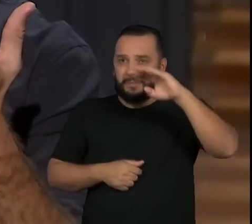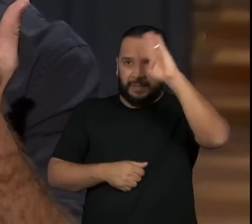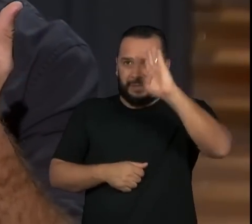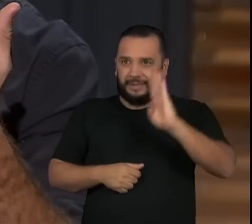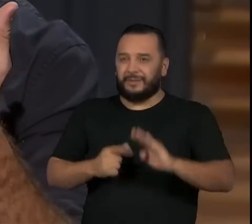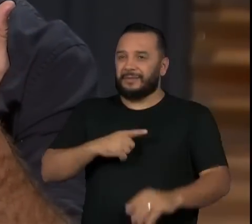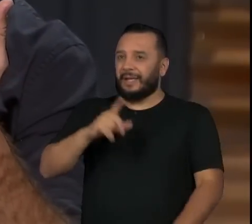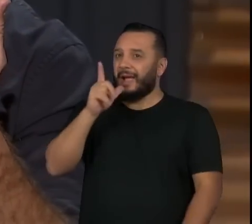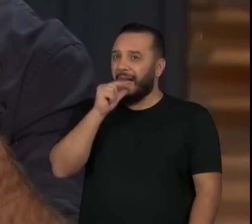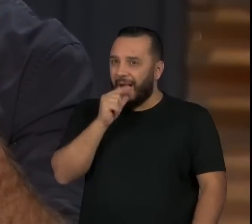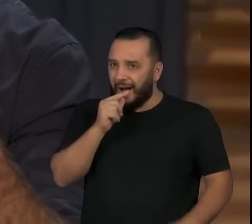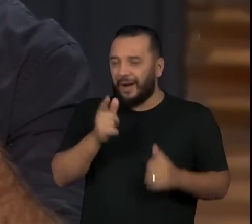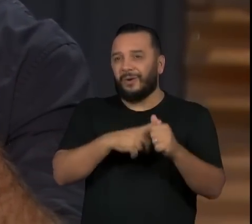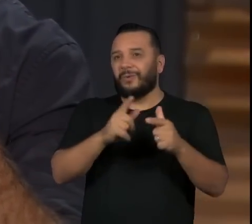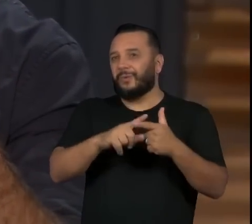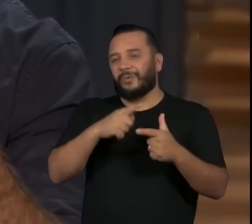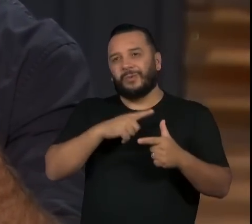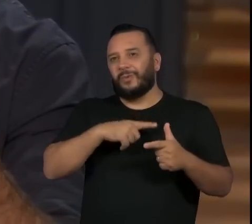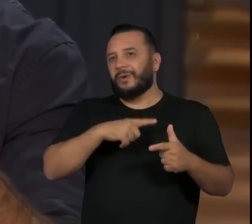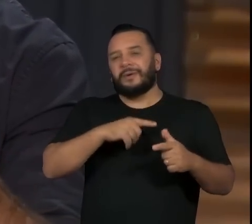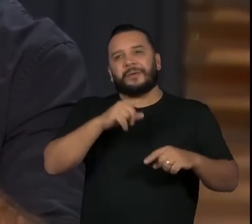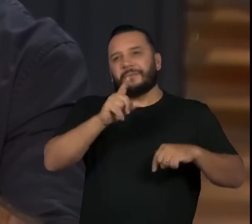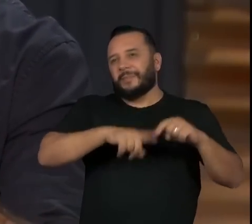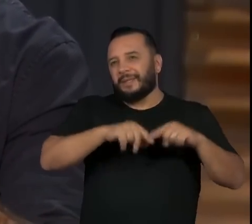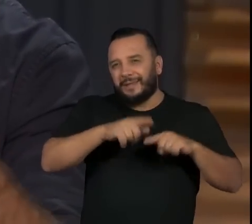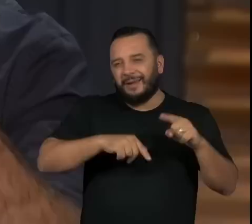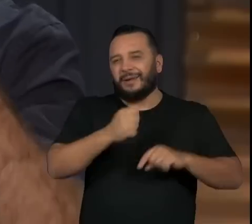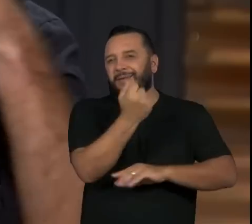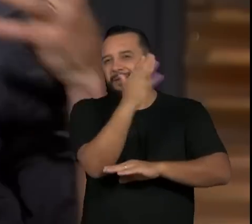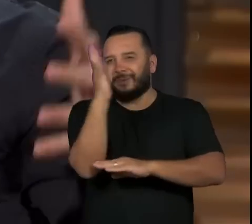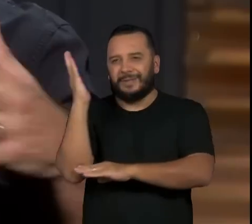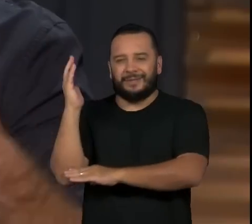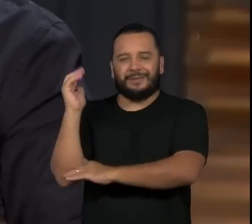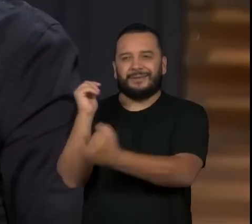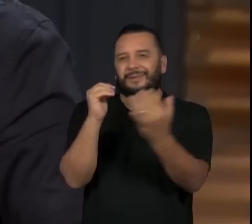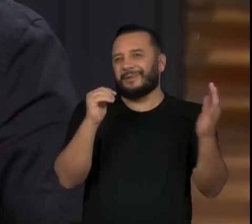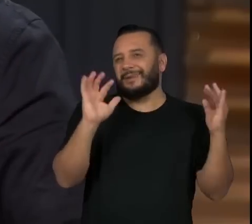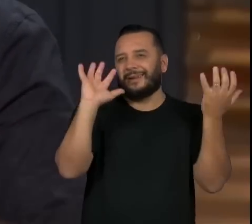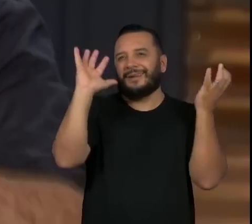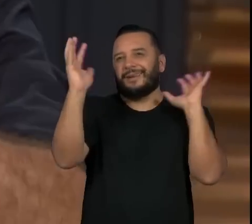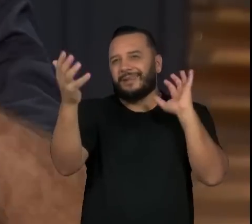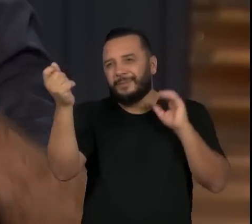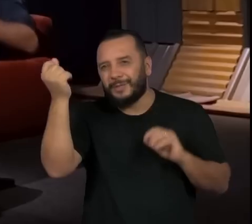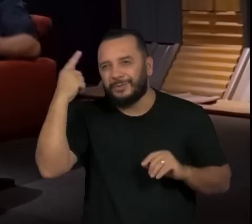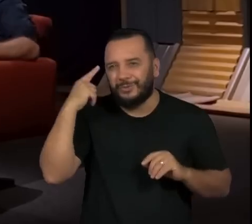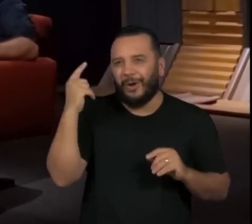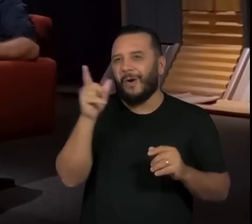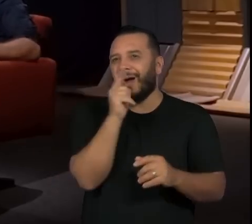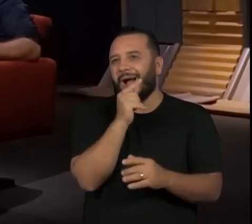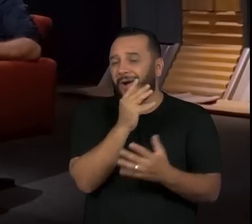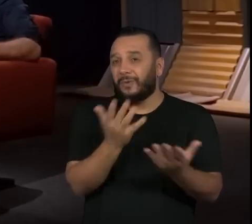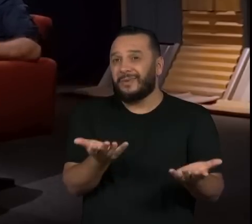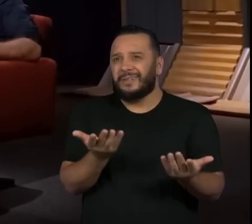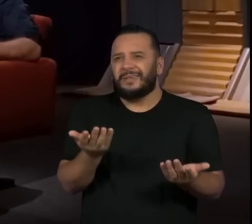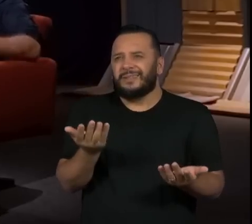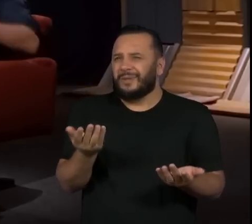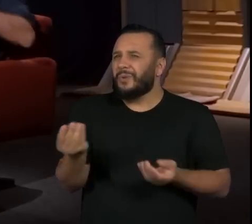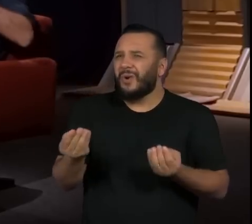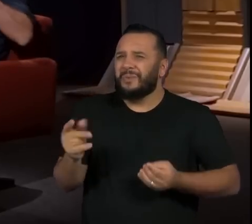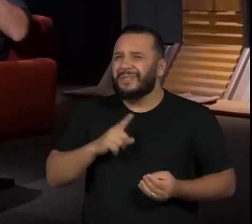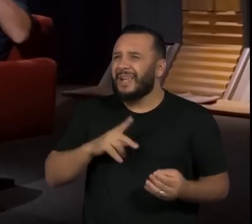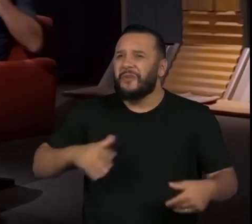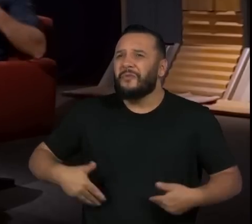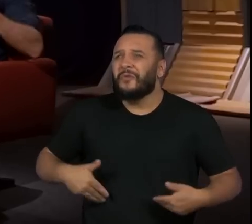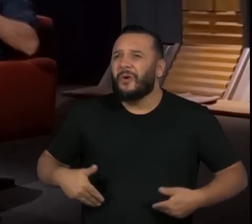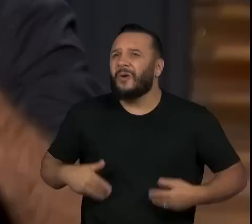água, recursos minerais, terras para plantar, incidência de sol, um clima adequado, etc. E tem uma fome enorme